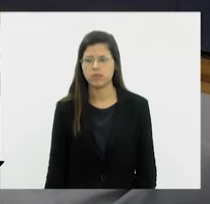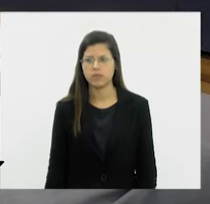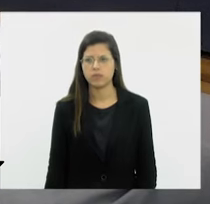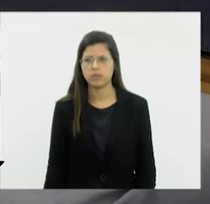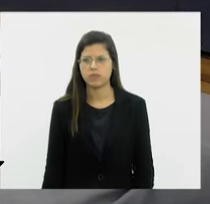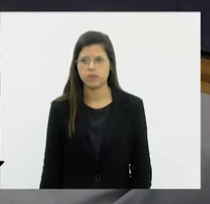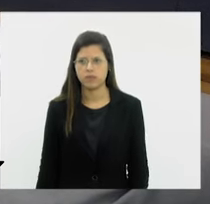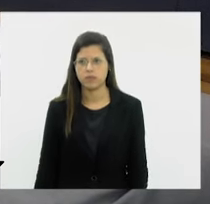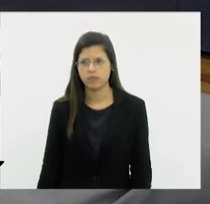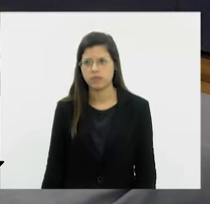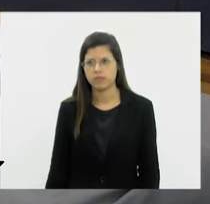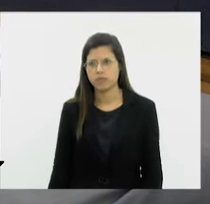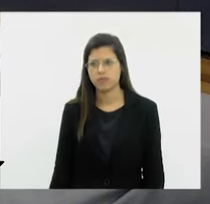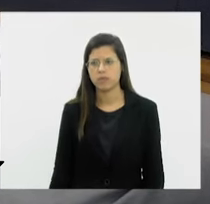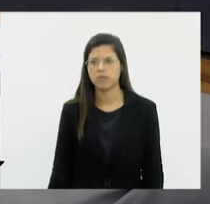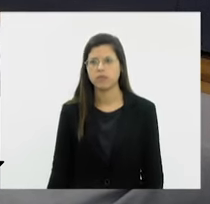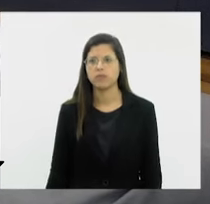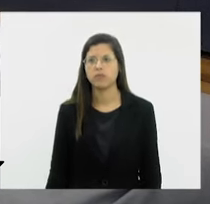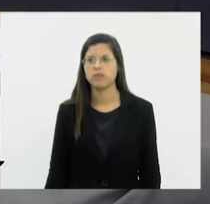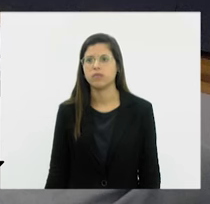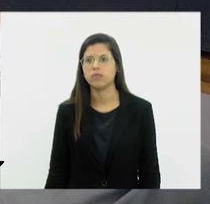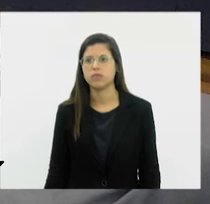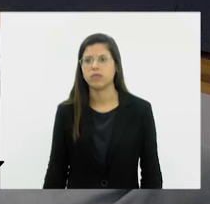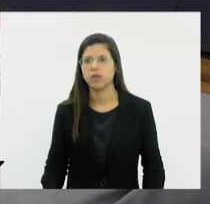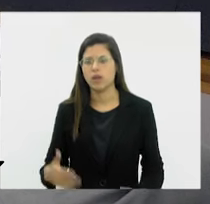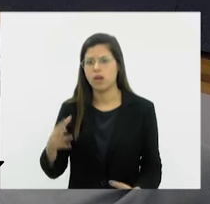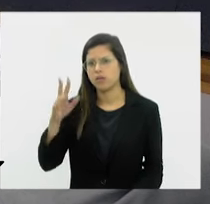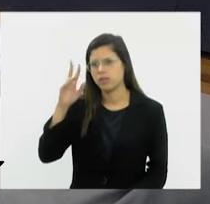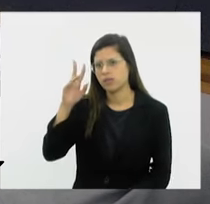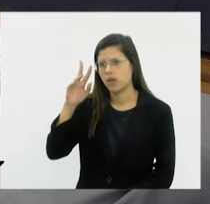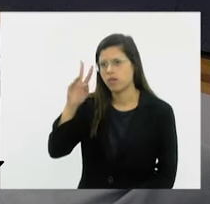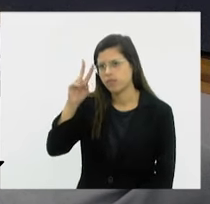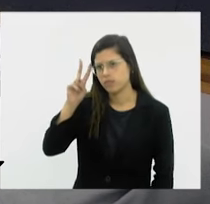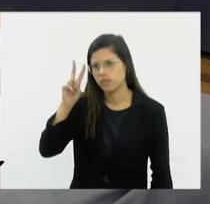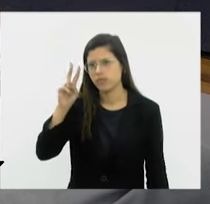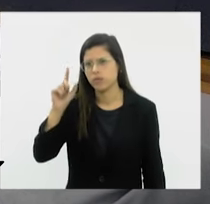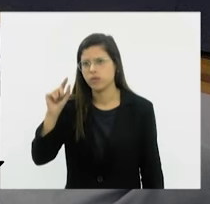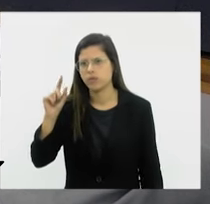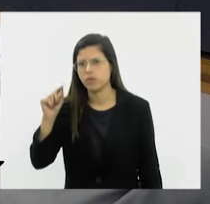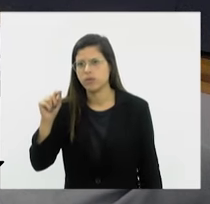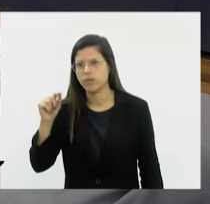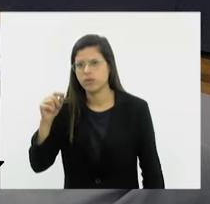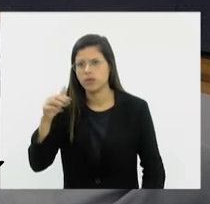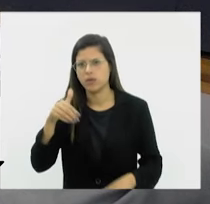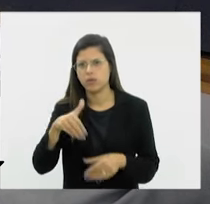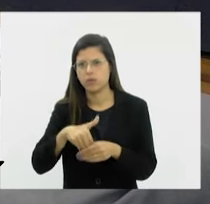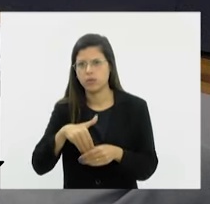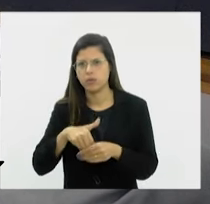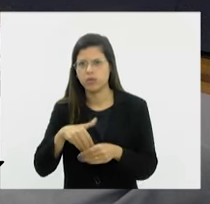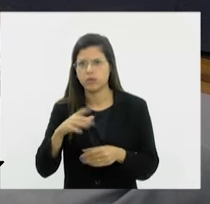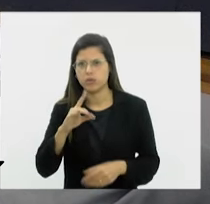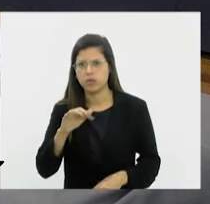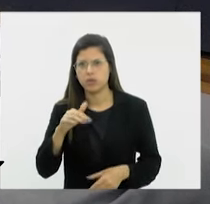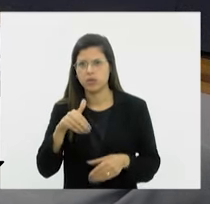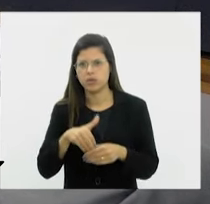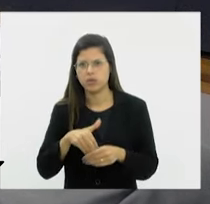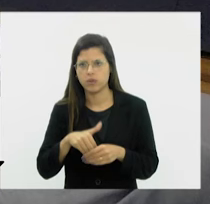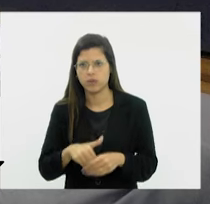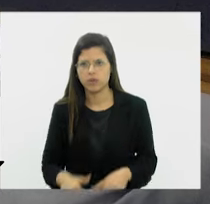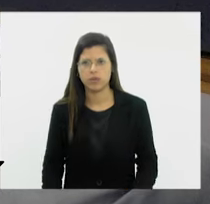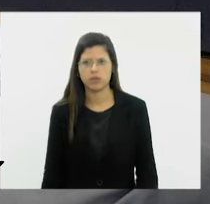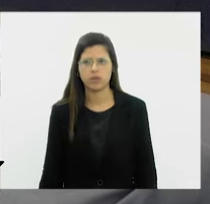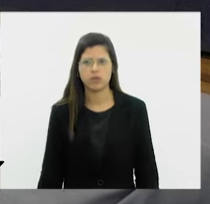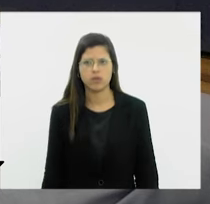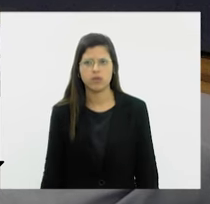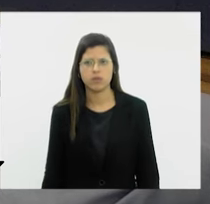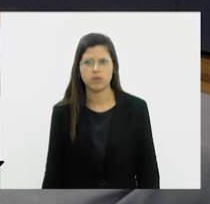Pois é, ela está esclarecendo aqui, trazendo a memória do dia da votação. Ah. Pode, na verdade, ele foi votado. Sim, né? Foi, chegou a ser votado, foi a segunda